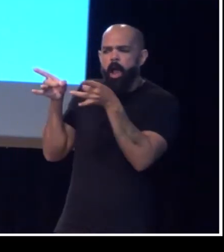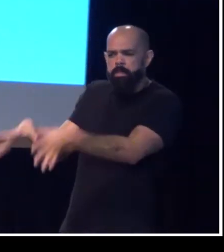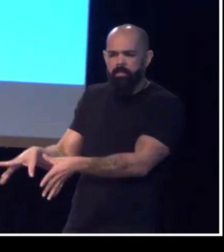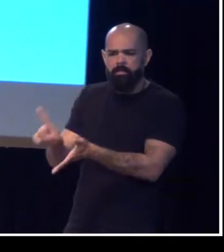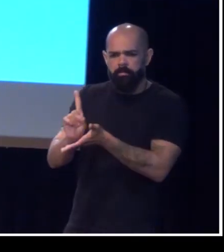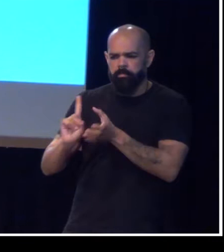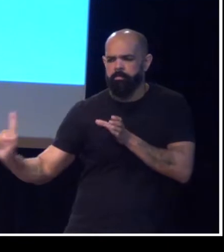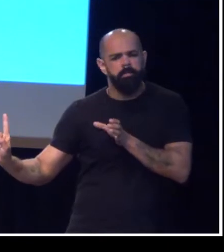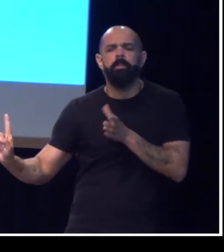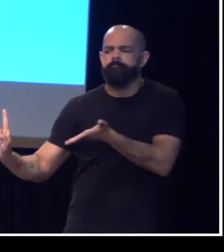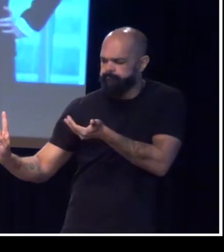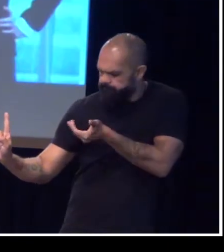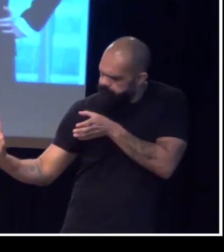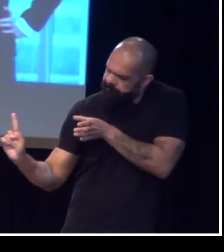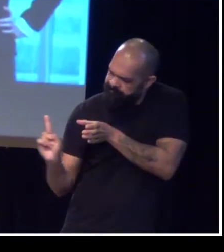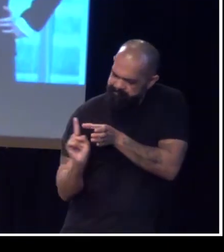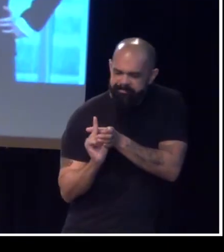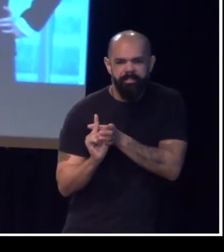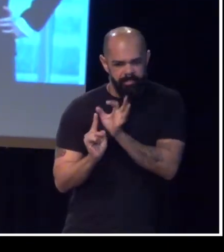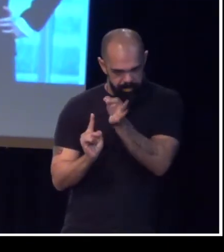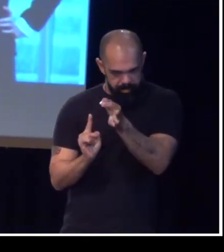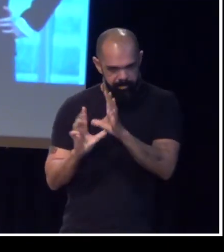excluído, né? A gente faz com que todos participem.